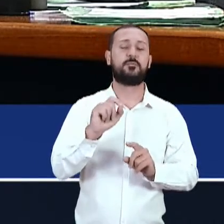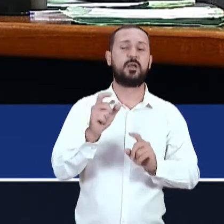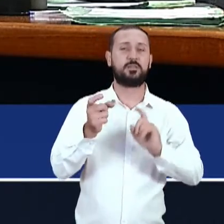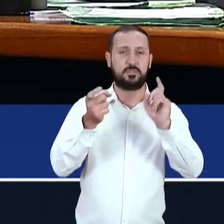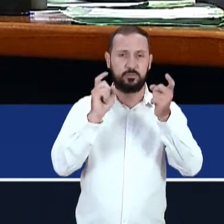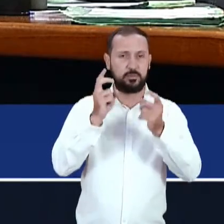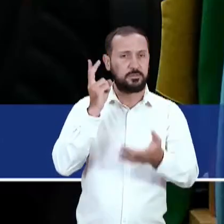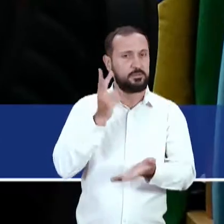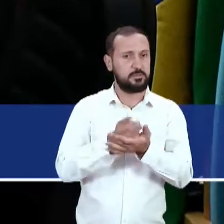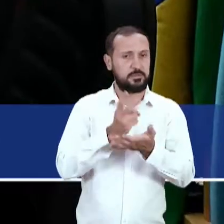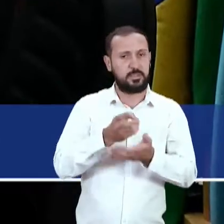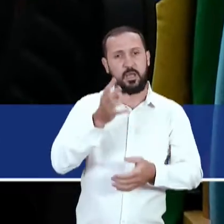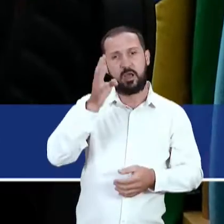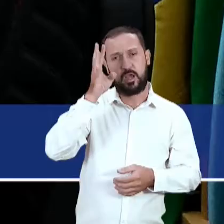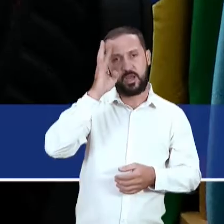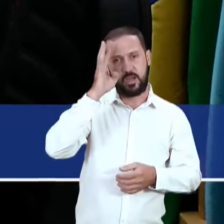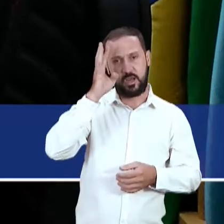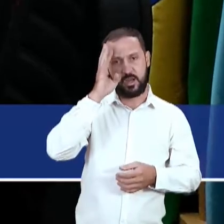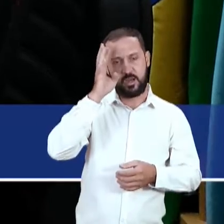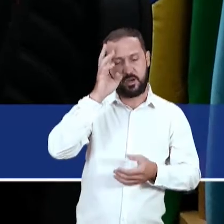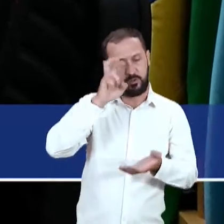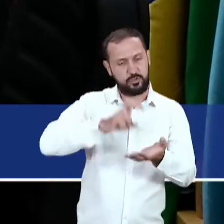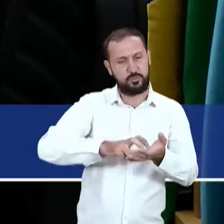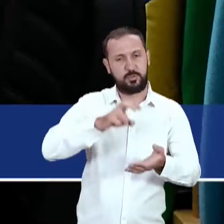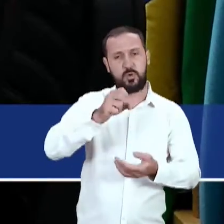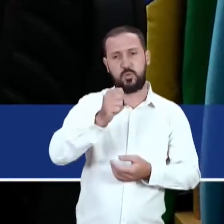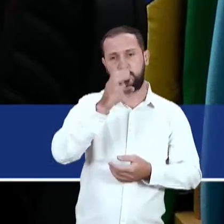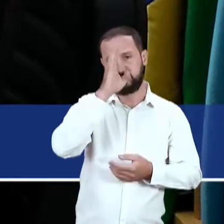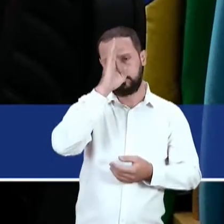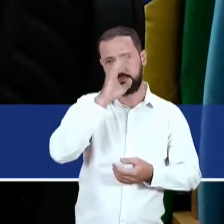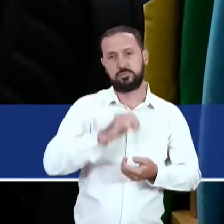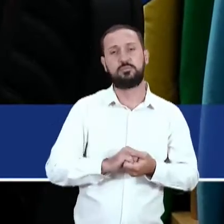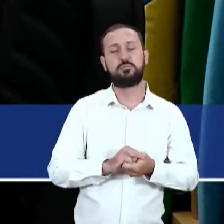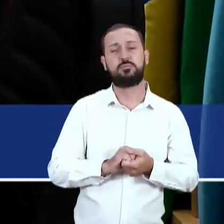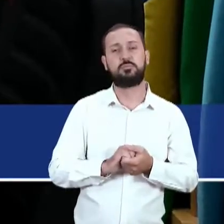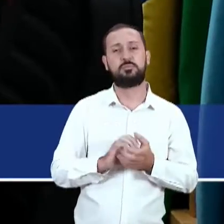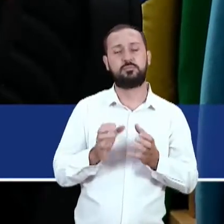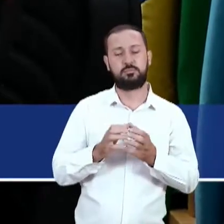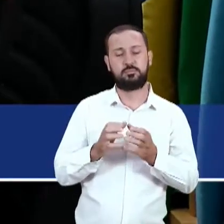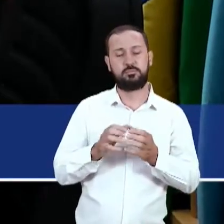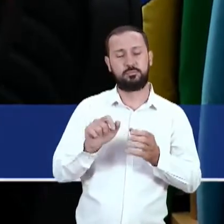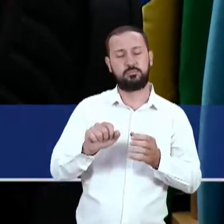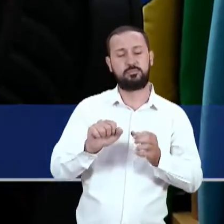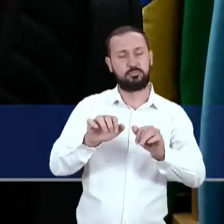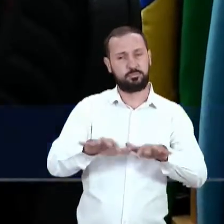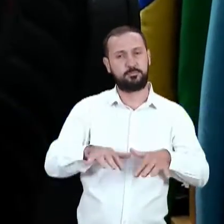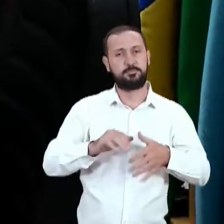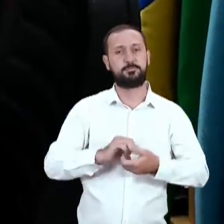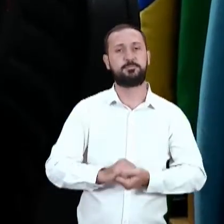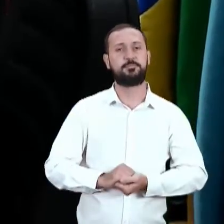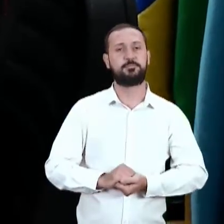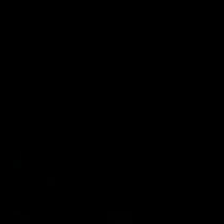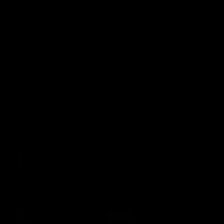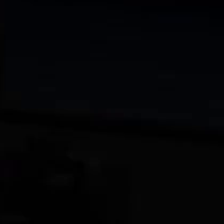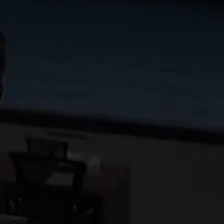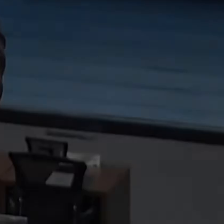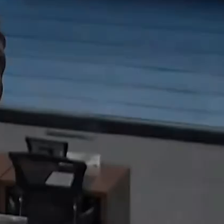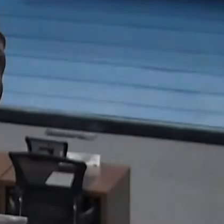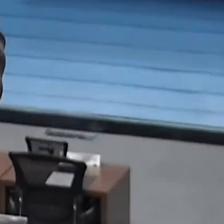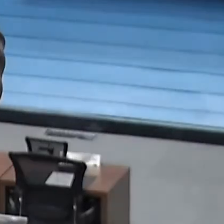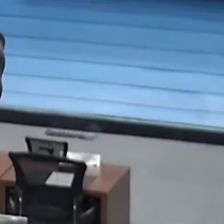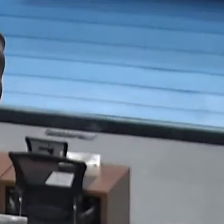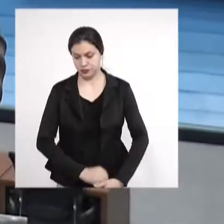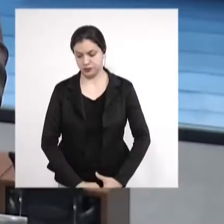e Redação se reúne todas as quartas-feiras, às 8 horas da manhã, no plenarinho da Casa de Leis.